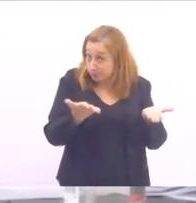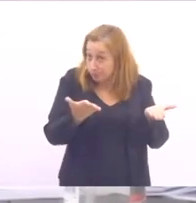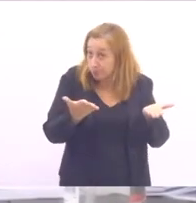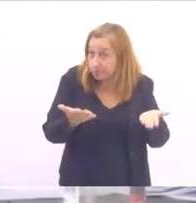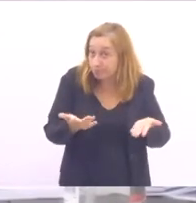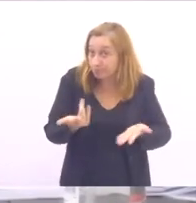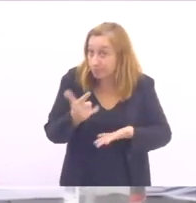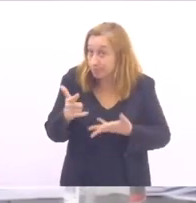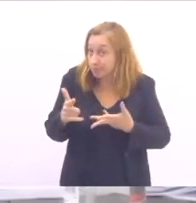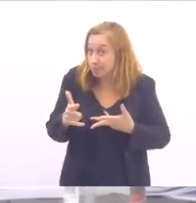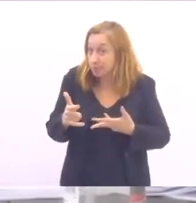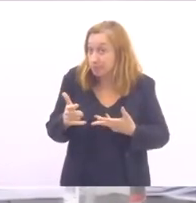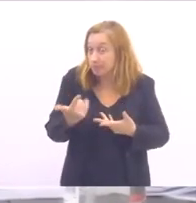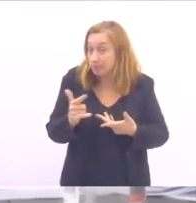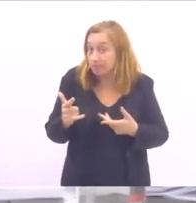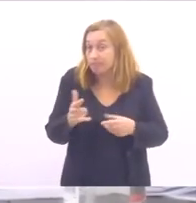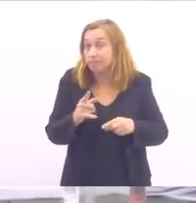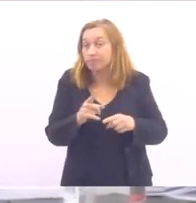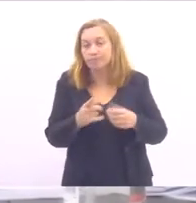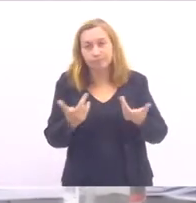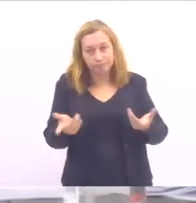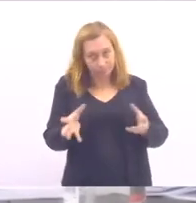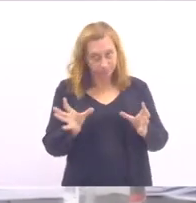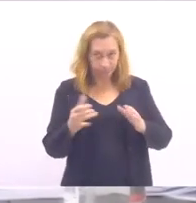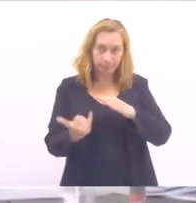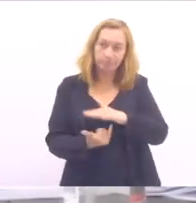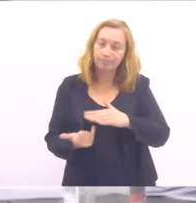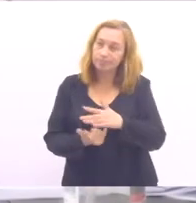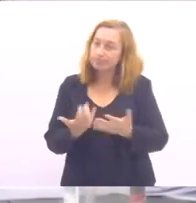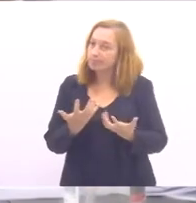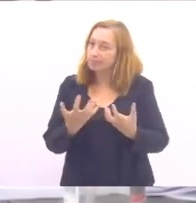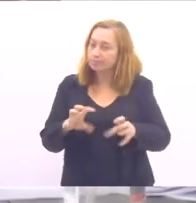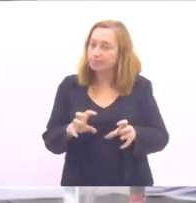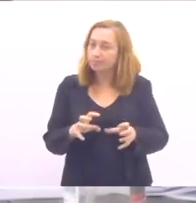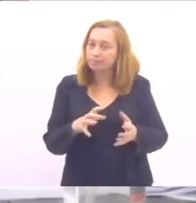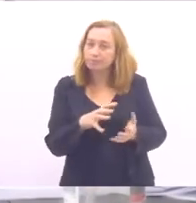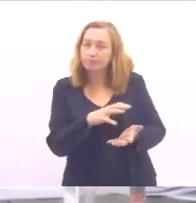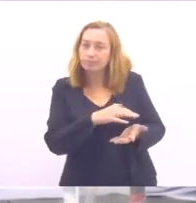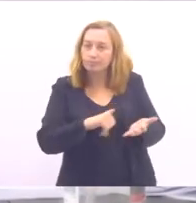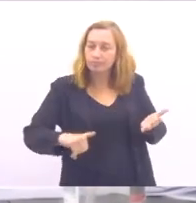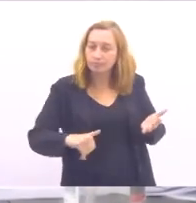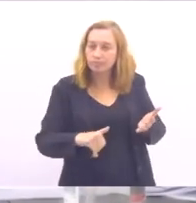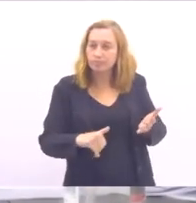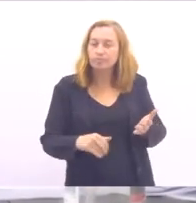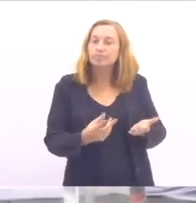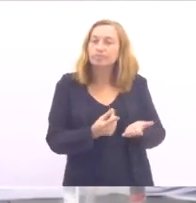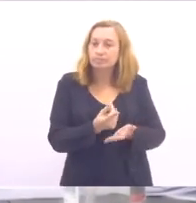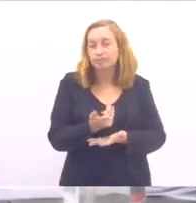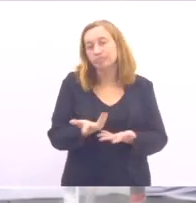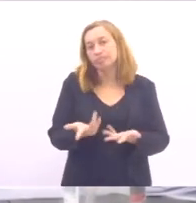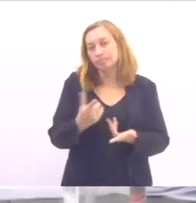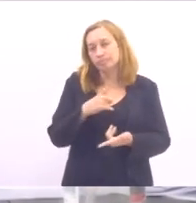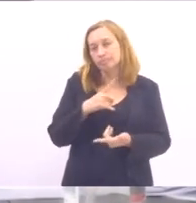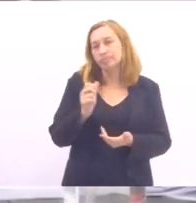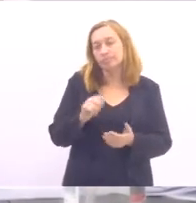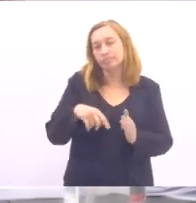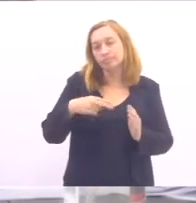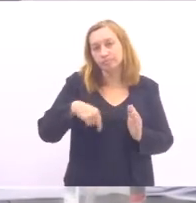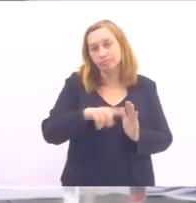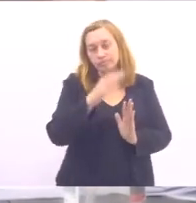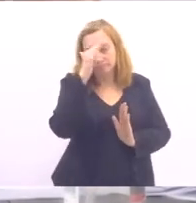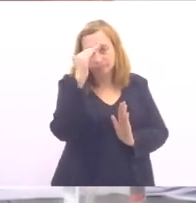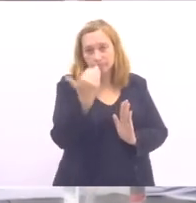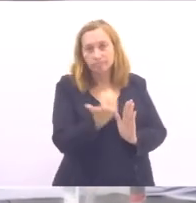Então, não diga que não tem cooperativa querendo tirar material, que tem N cooperativas, a gente até levava, quando a gente ia fazer o Cumpra-se, a gente